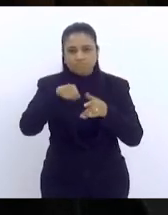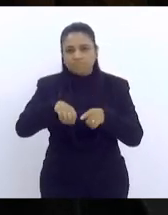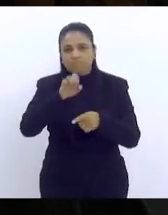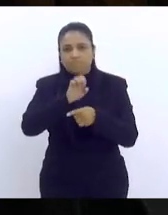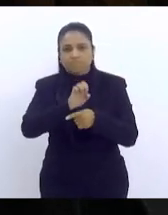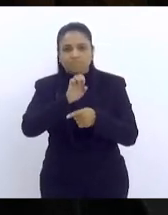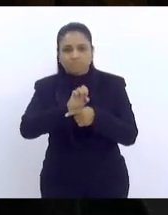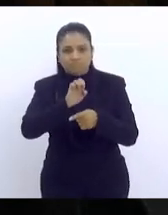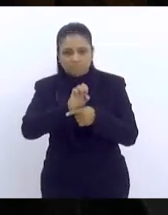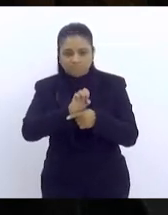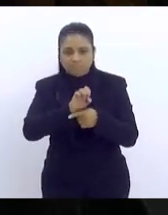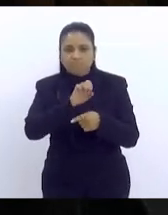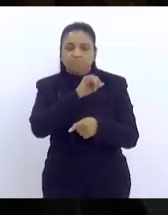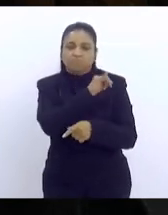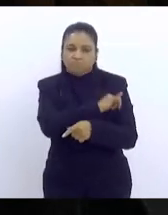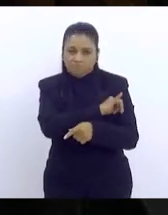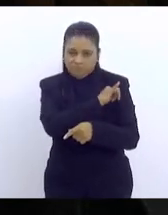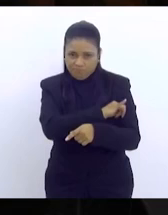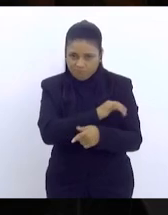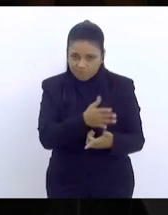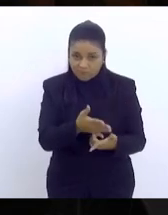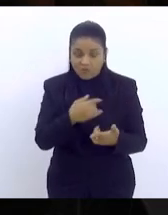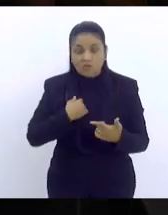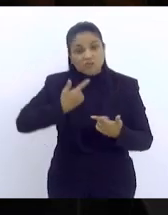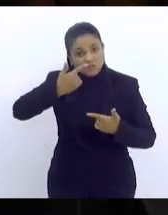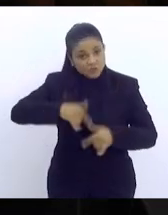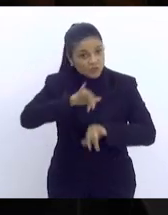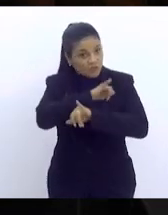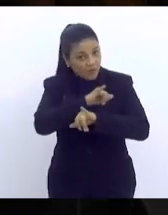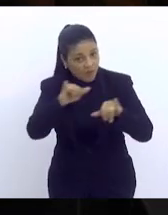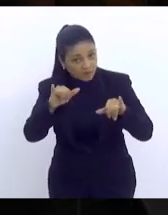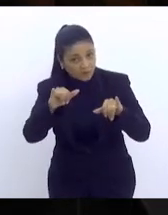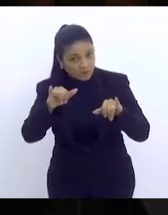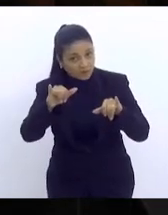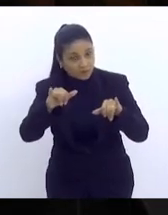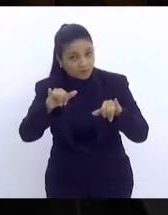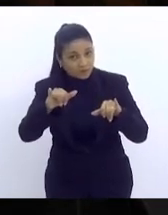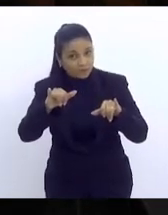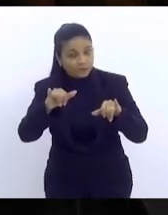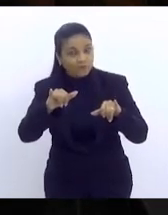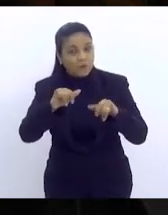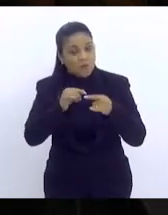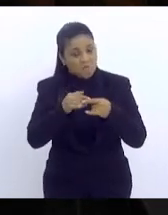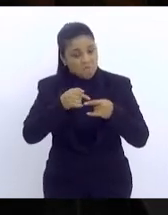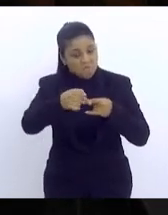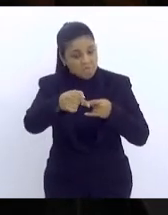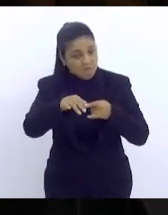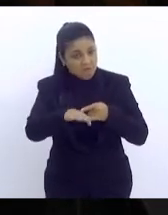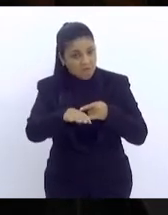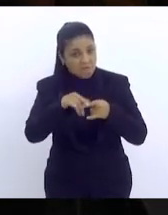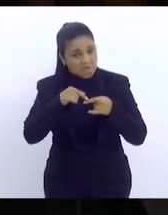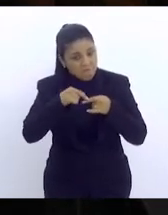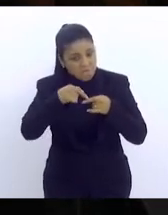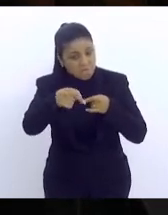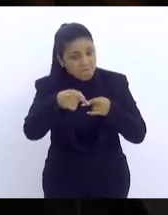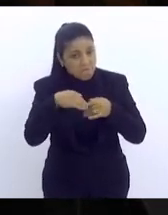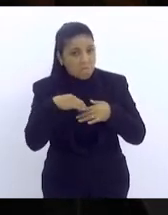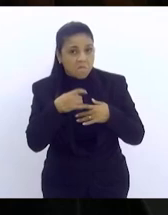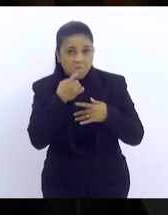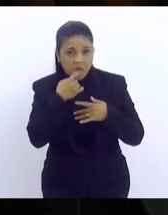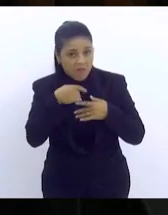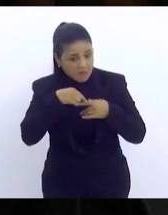Janeiro porque volta a dizer vamos daqui a pouco muito daqui a pouco